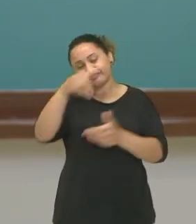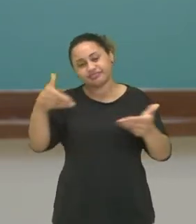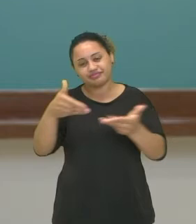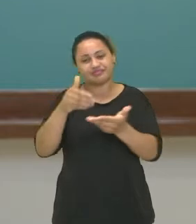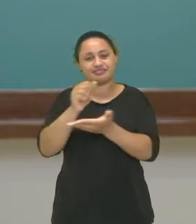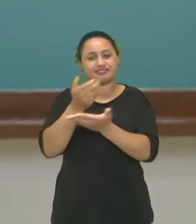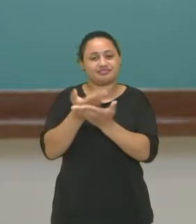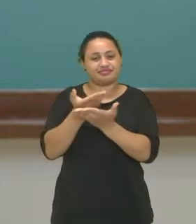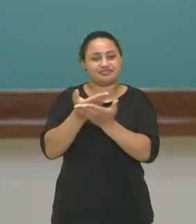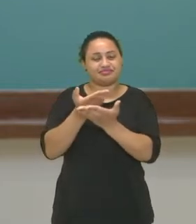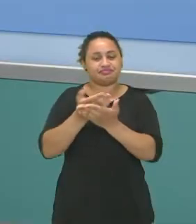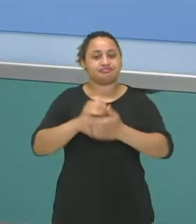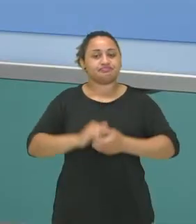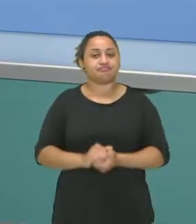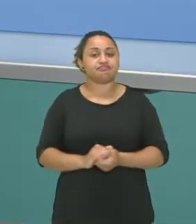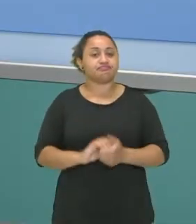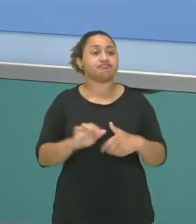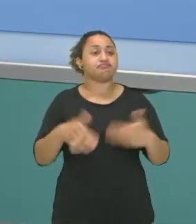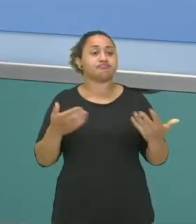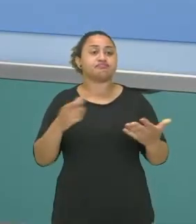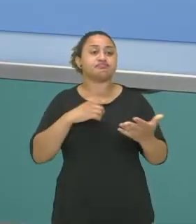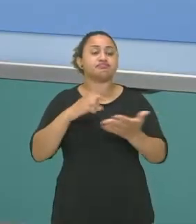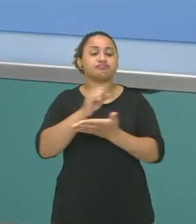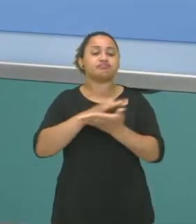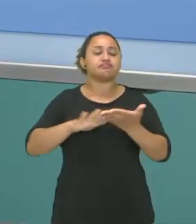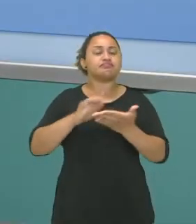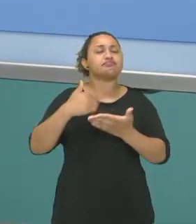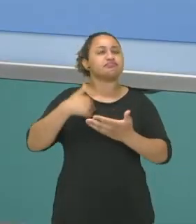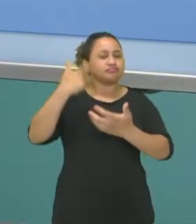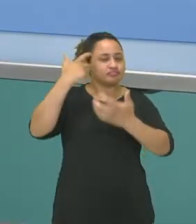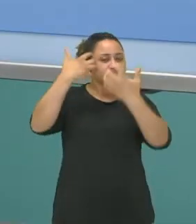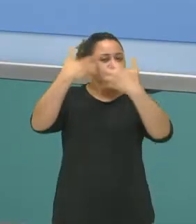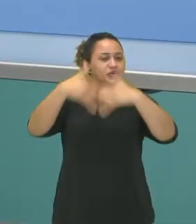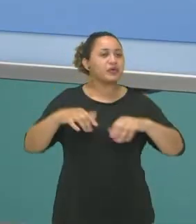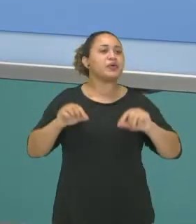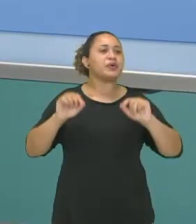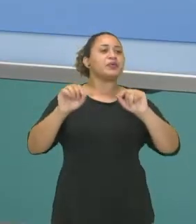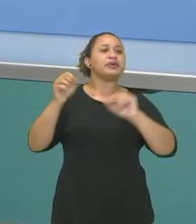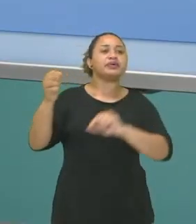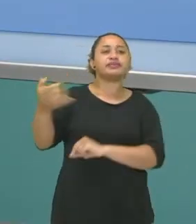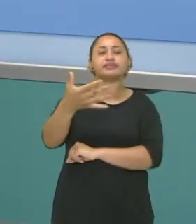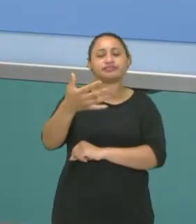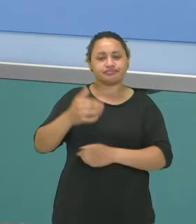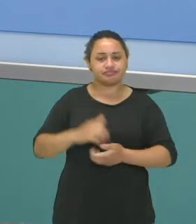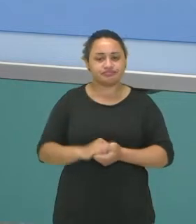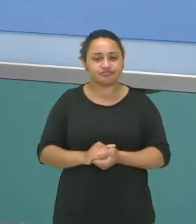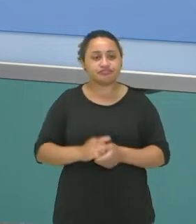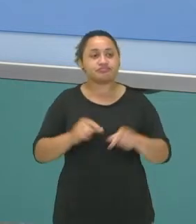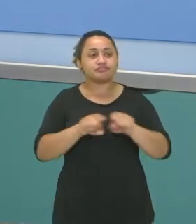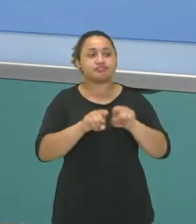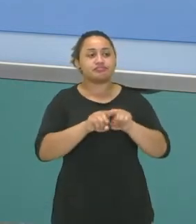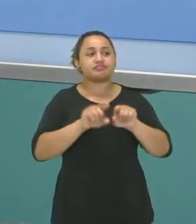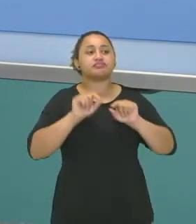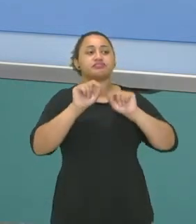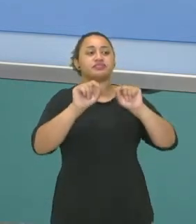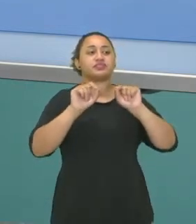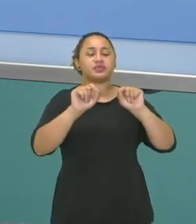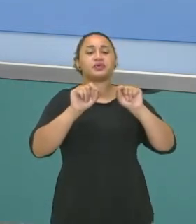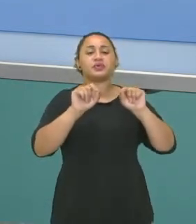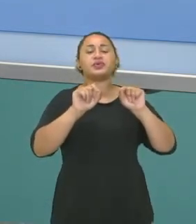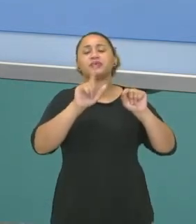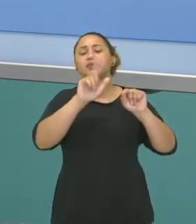aula. Bem, temos uma ilustração aqui para refletirmos. O que é modernidade e o que é racionalismo? Será que existe